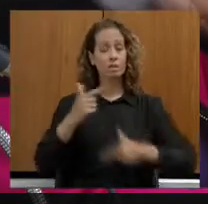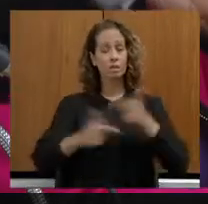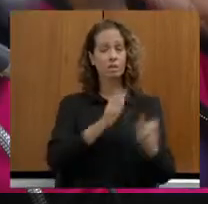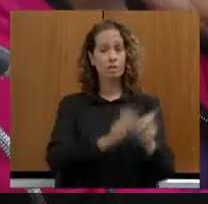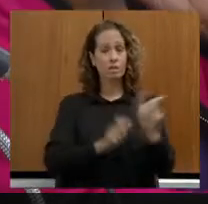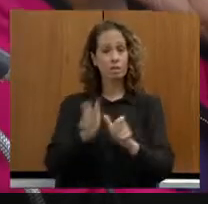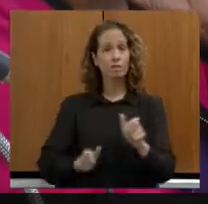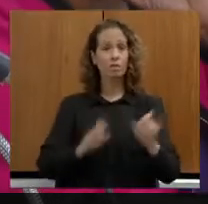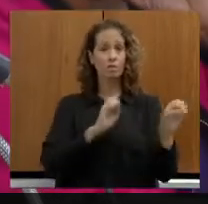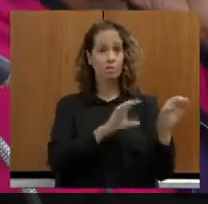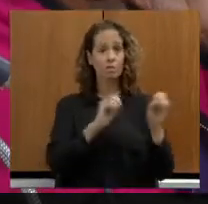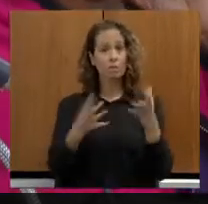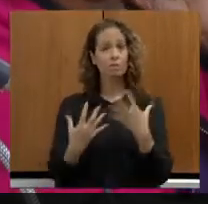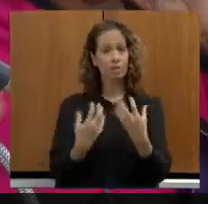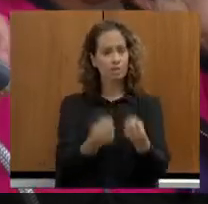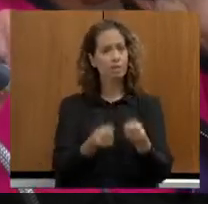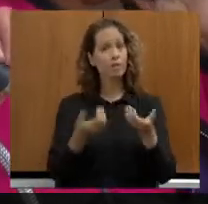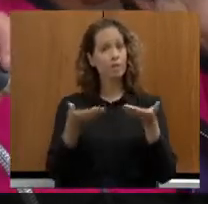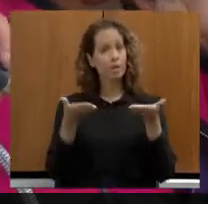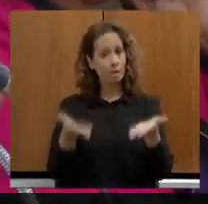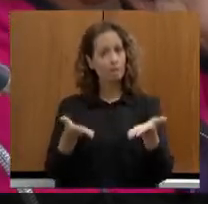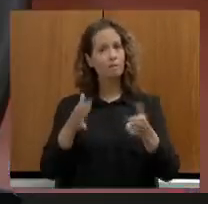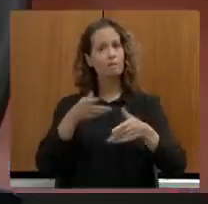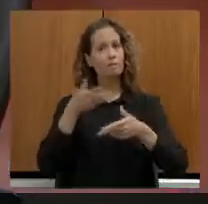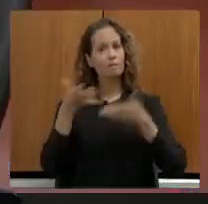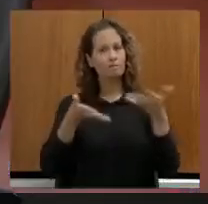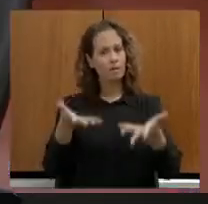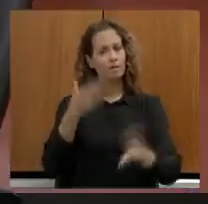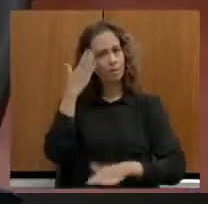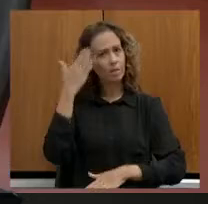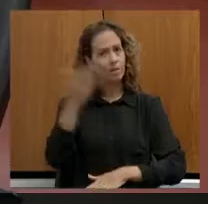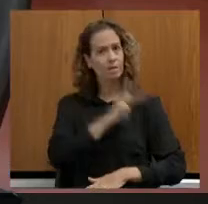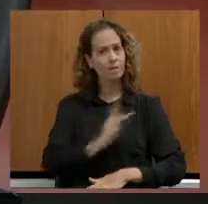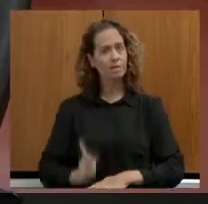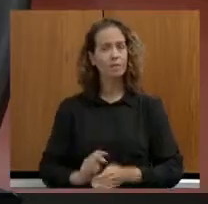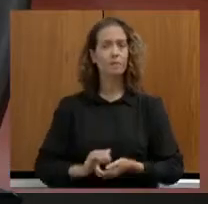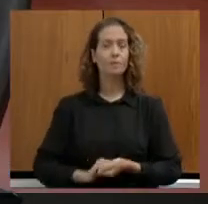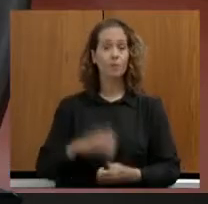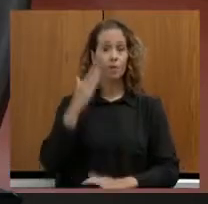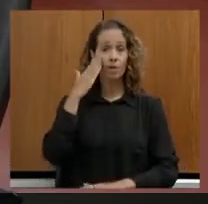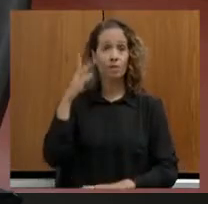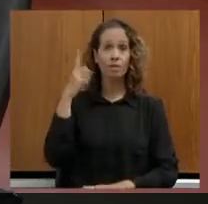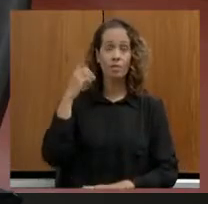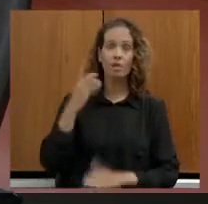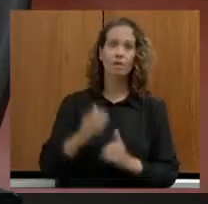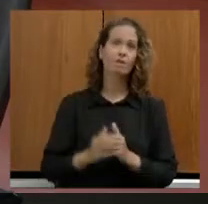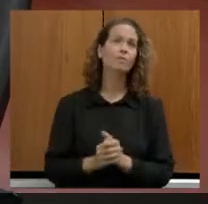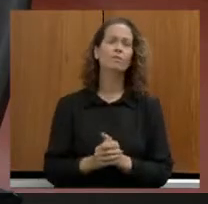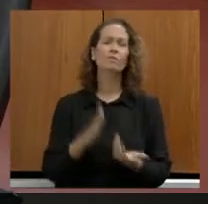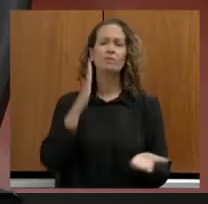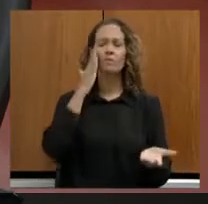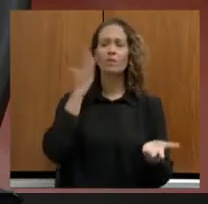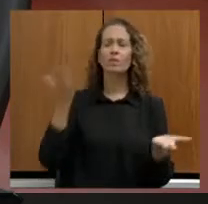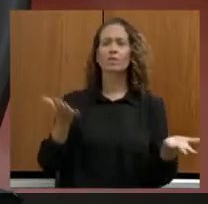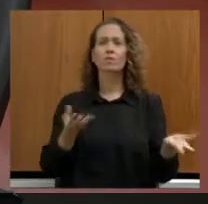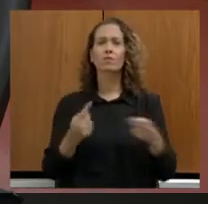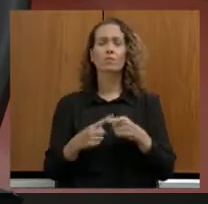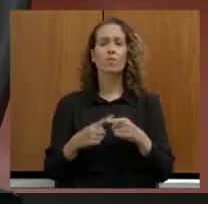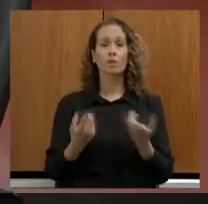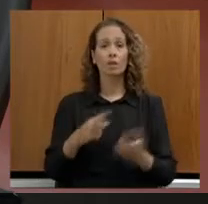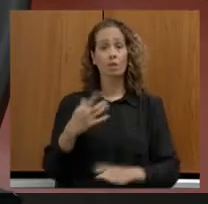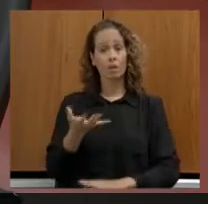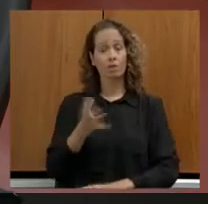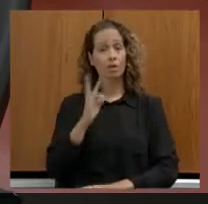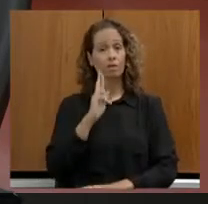trabalhadores da educação é isso que nós estamos falando Obrigado por exemplo Obrigada Deputado ainda melhor a dinâmica porque assim eu quero